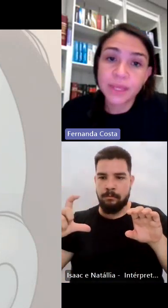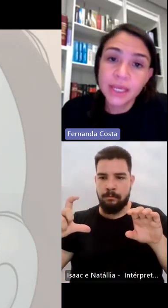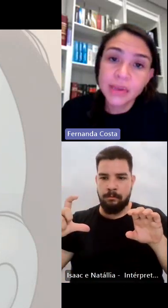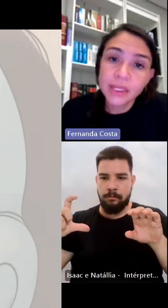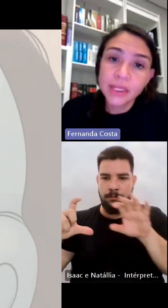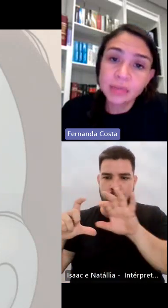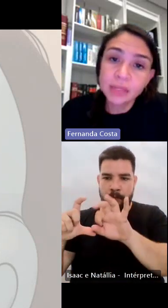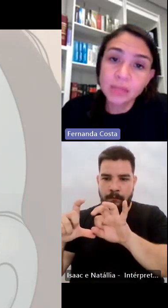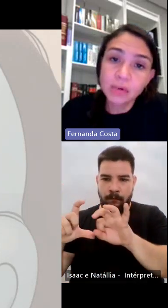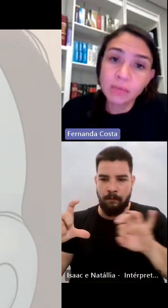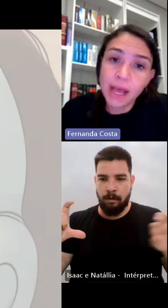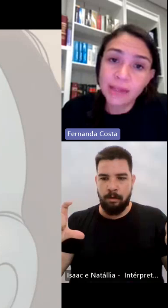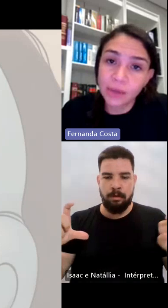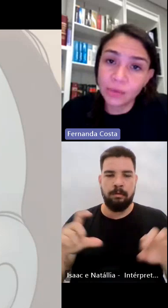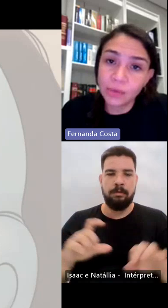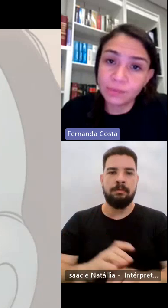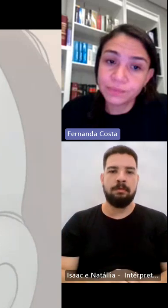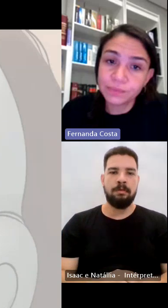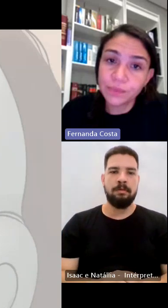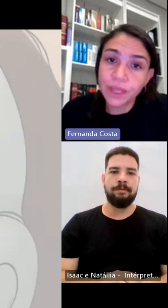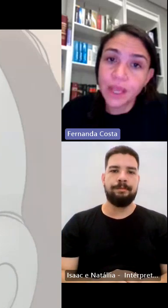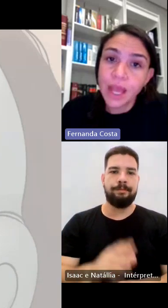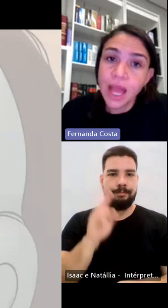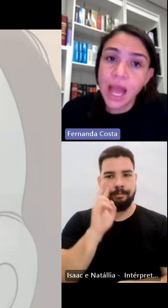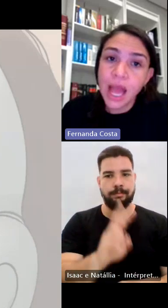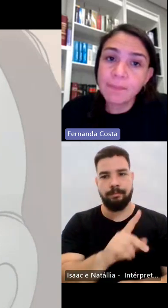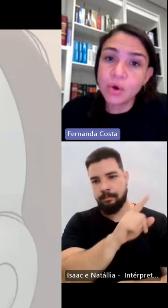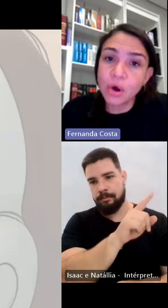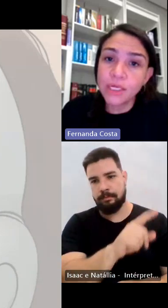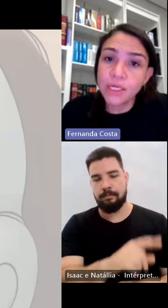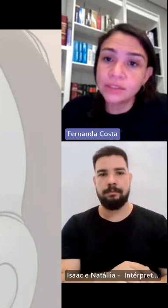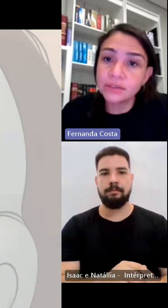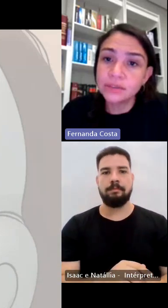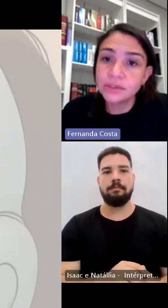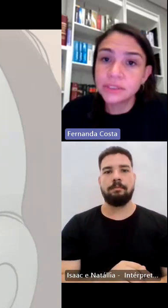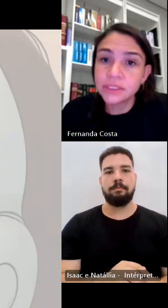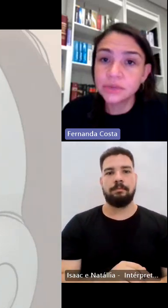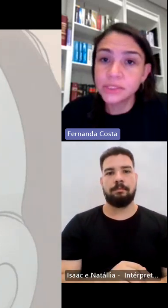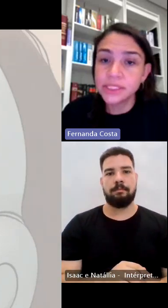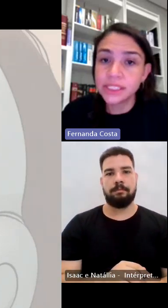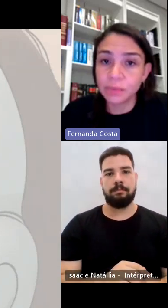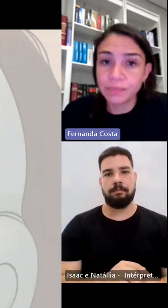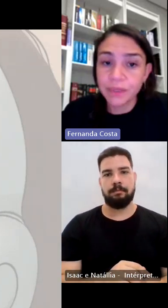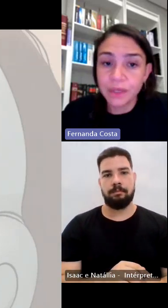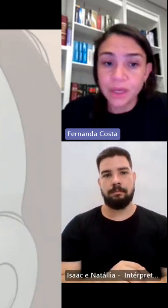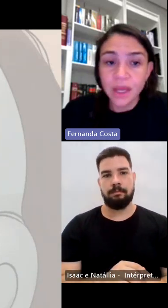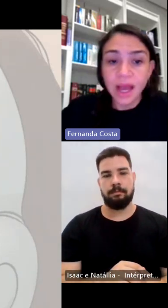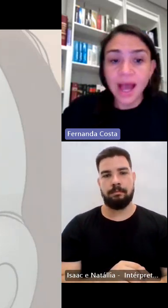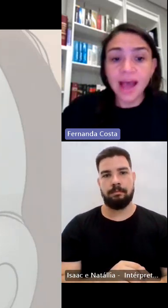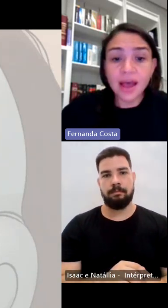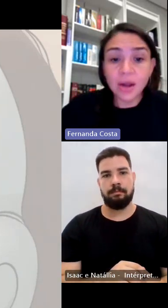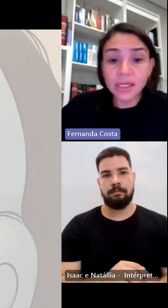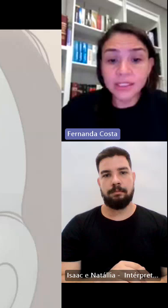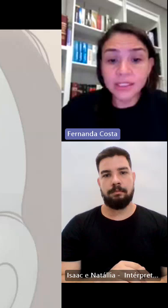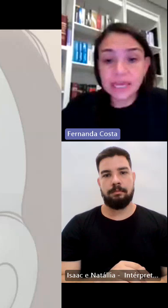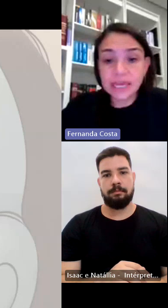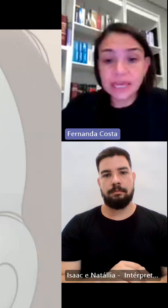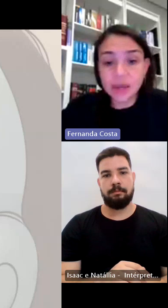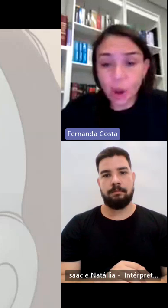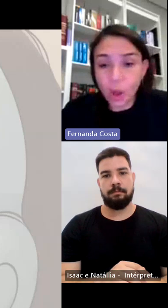externo. Então, aqui eu tenho o martelo, a bigorna e o estribo.